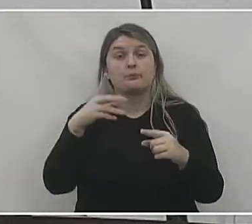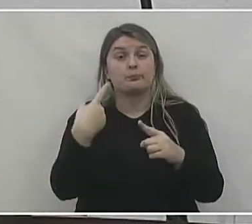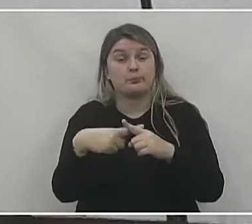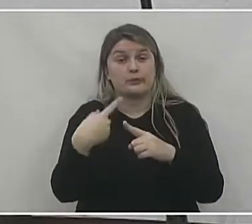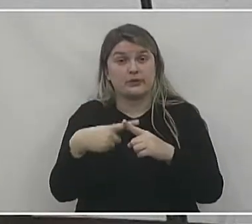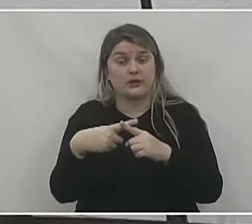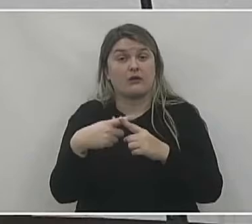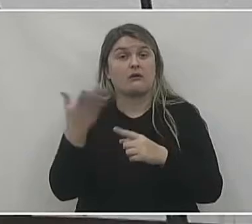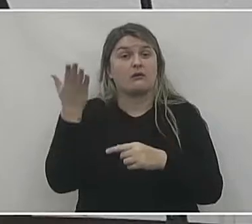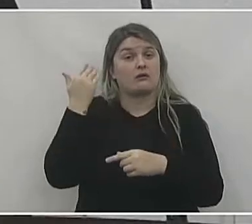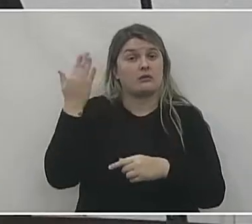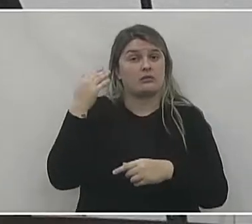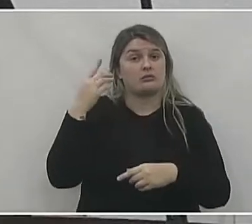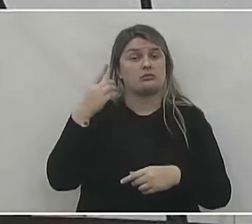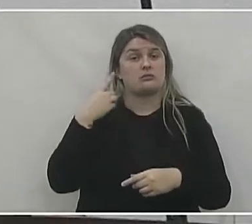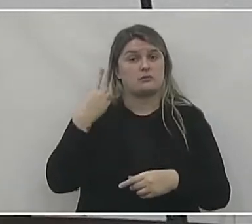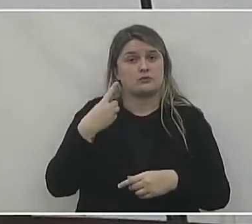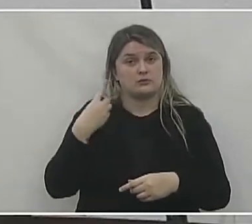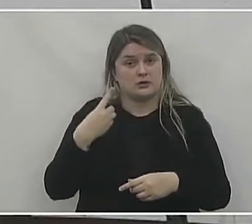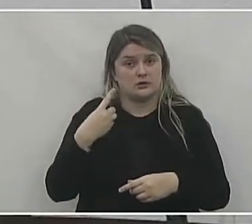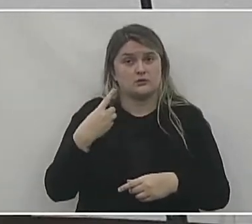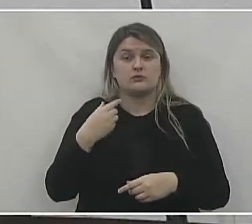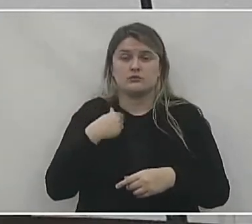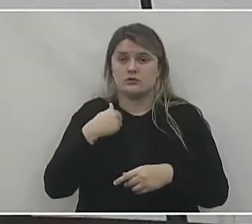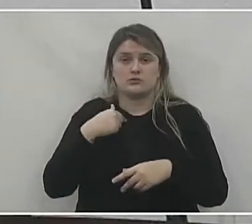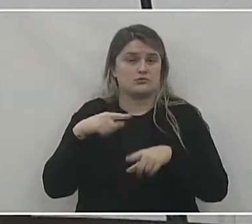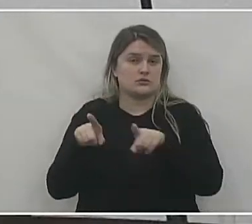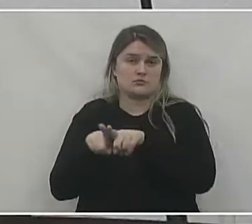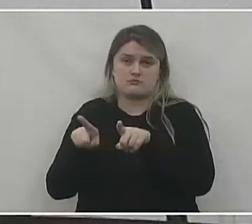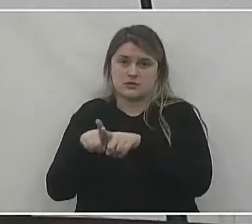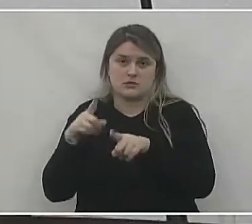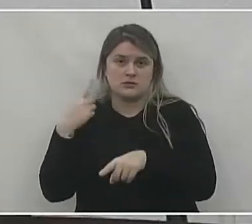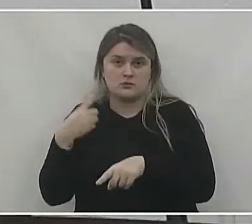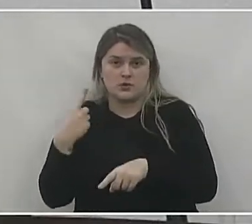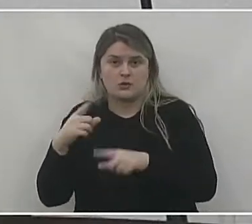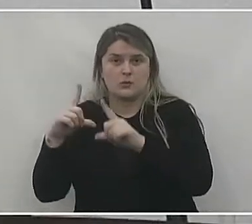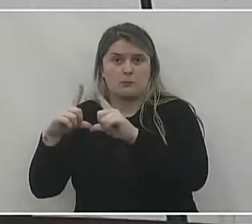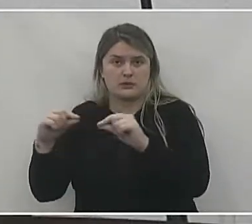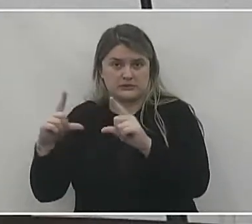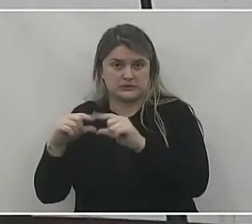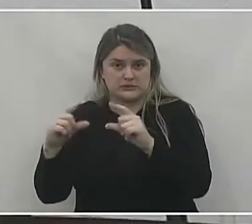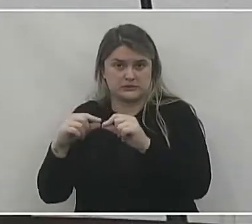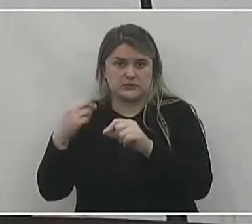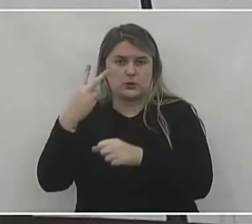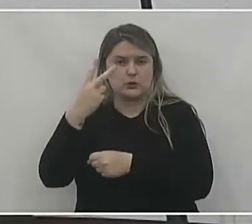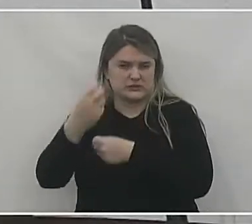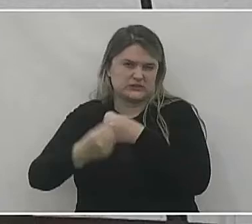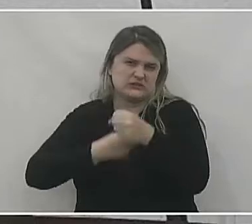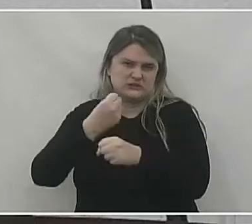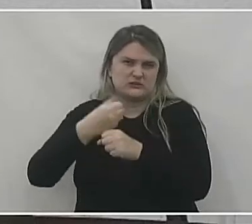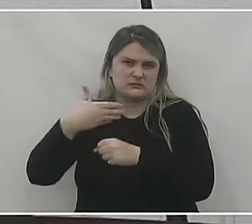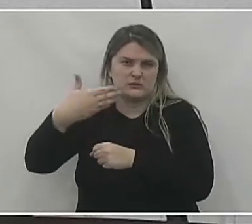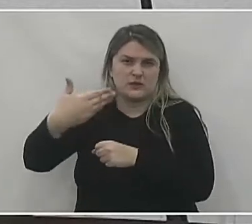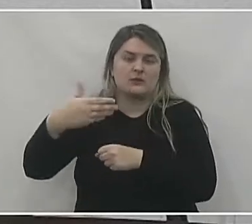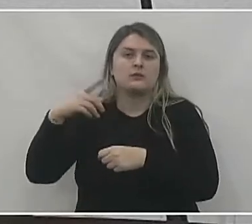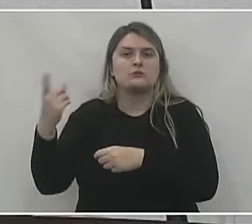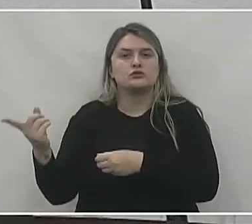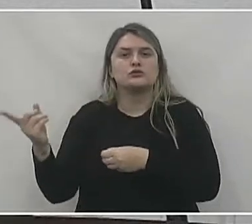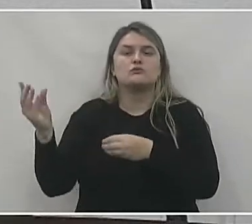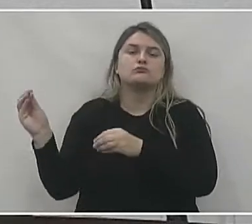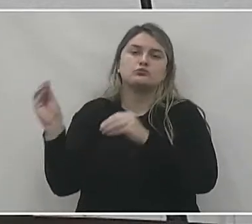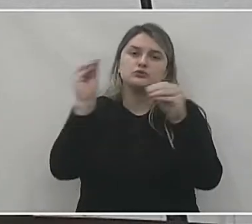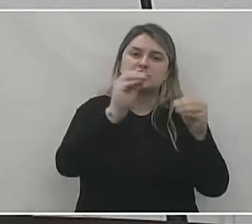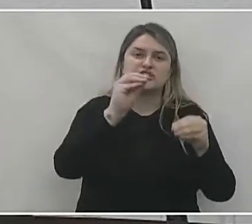ele era deputado quando eu estava deputado em Brasília nos 2 primeiros anos, porque depois eu vim ser chefe da